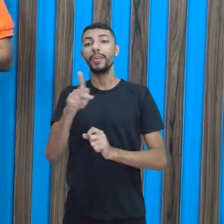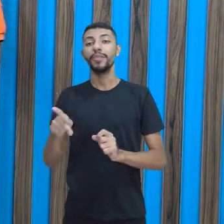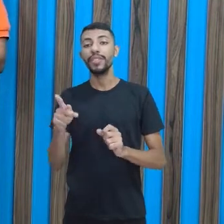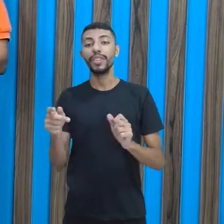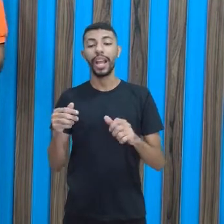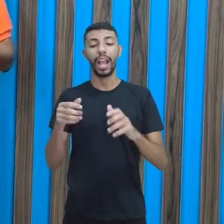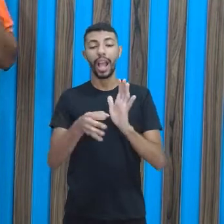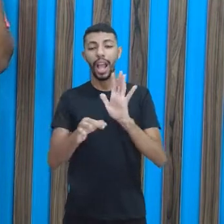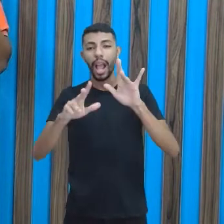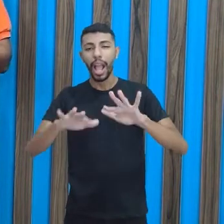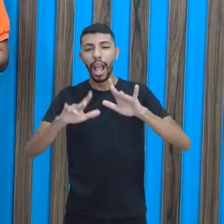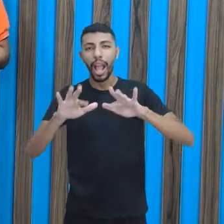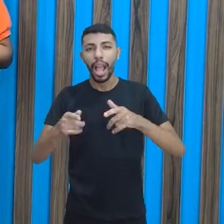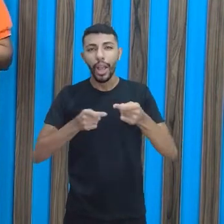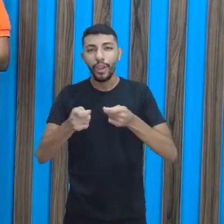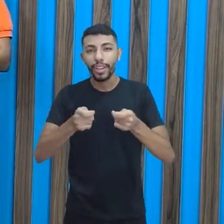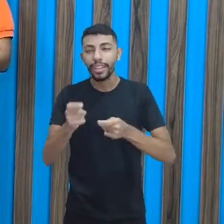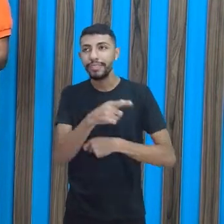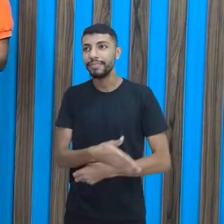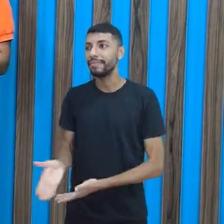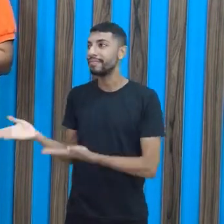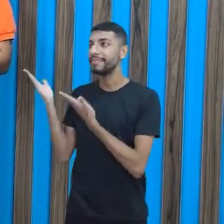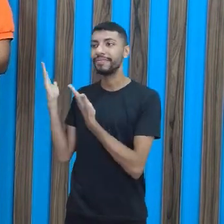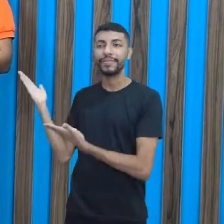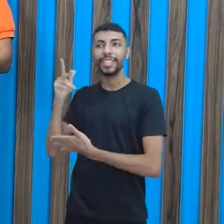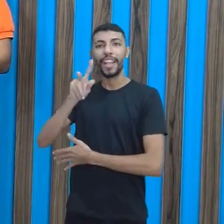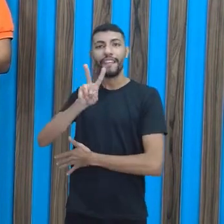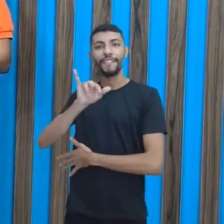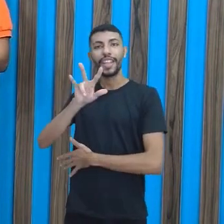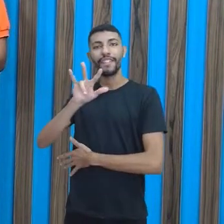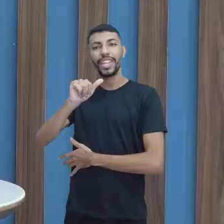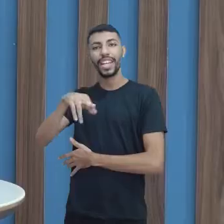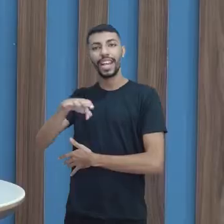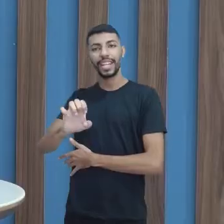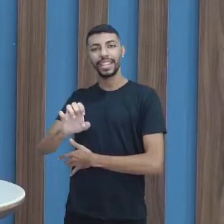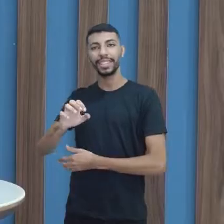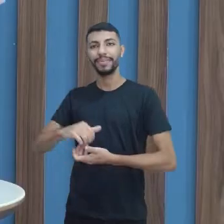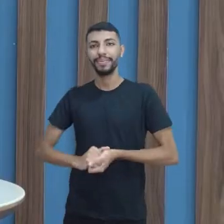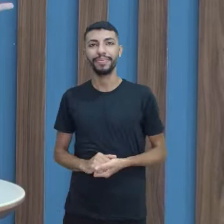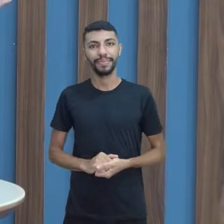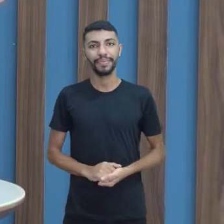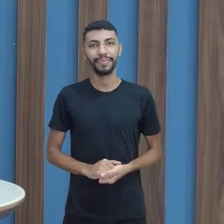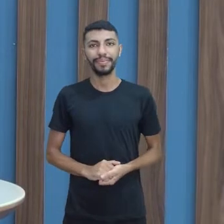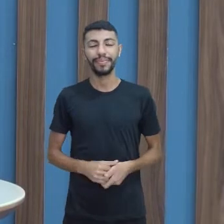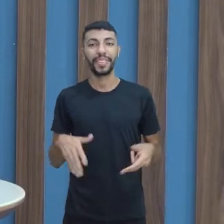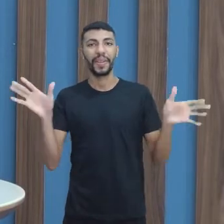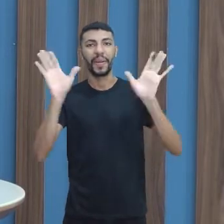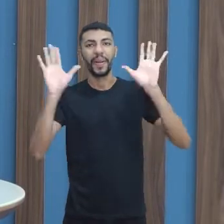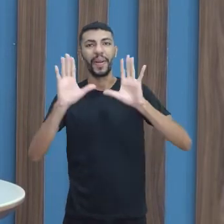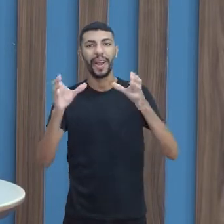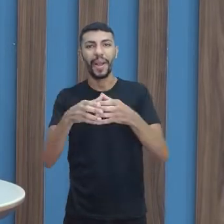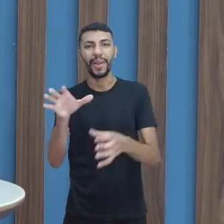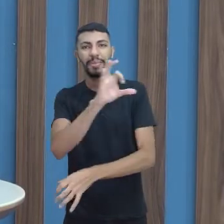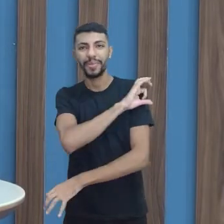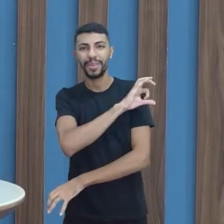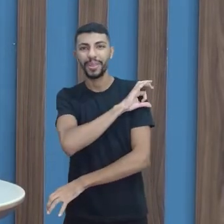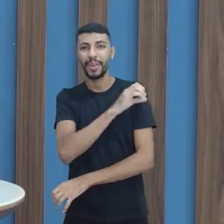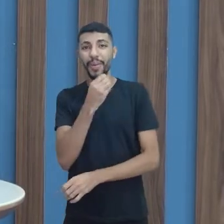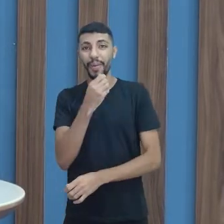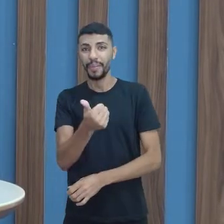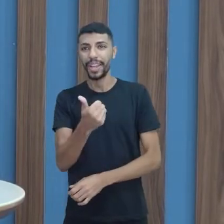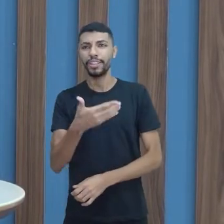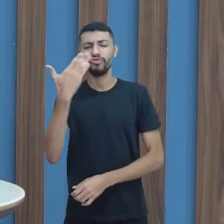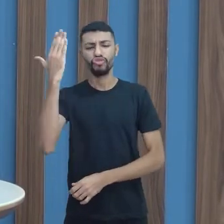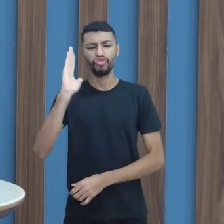professora de língua portuguesa, Viviane Santos. Vamos lá dar um oizinho para ela? Oi, 9º ano, tudo bem com vocês? Eu já tô